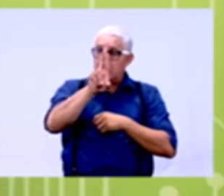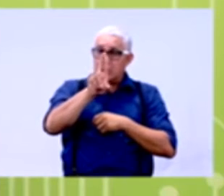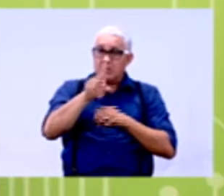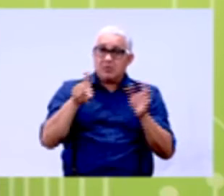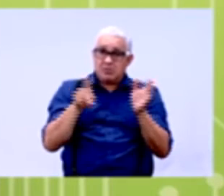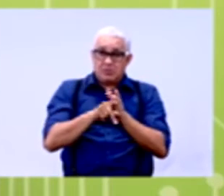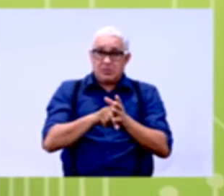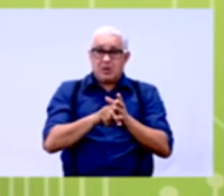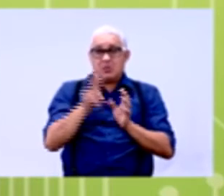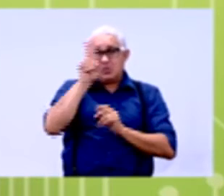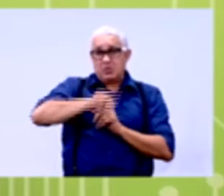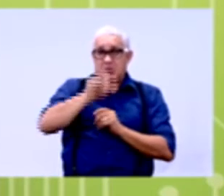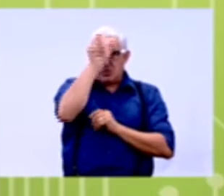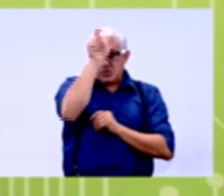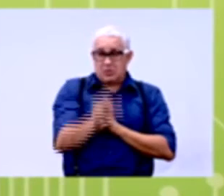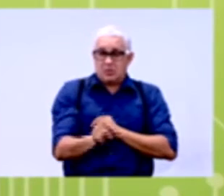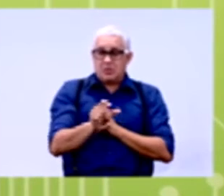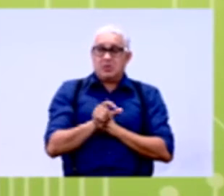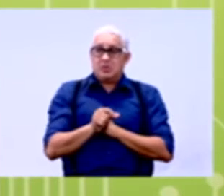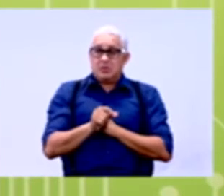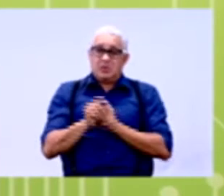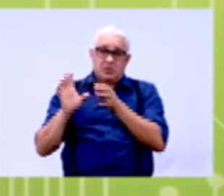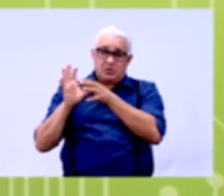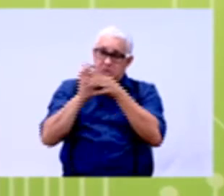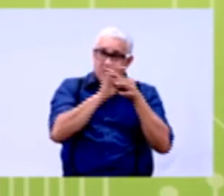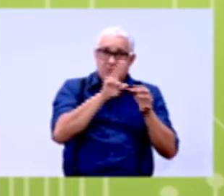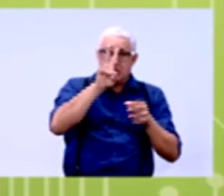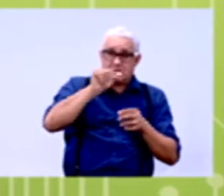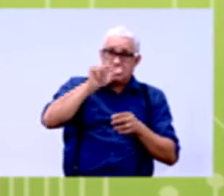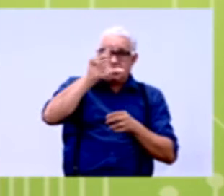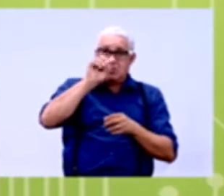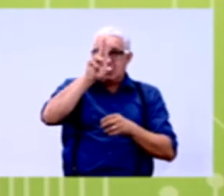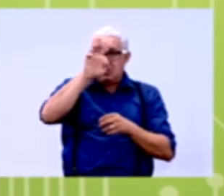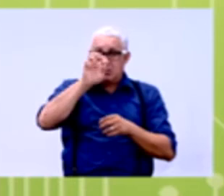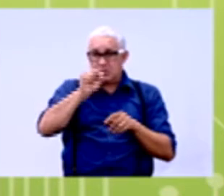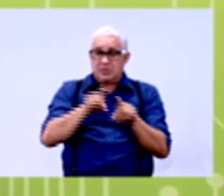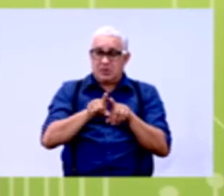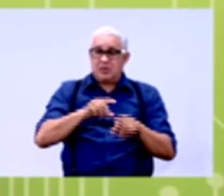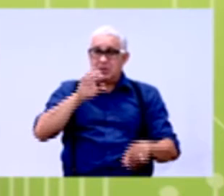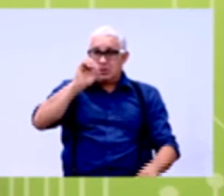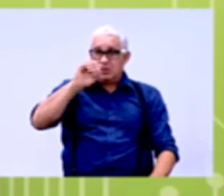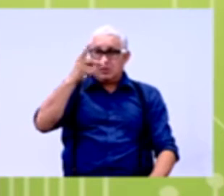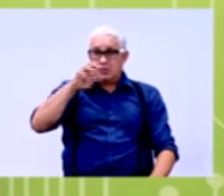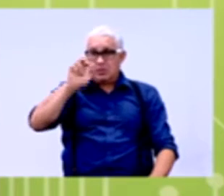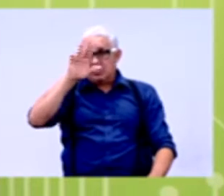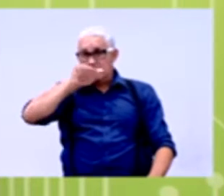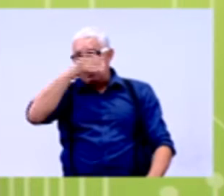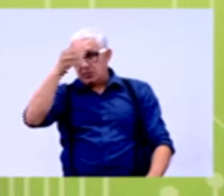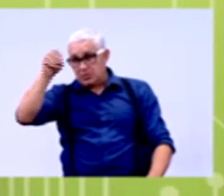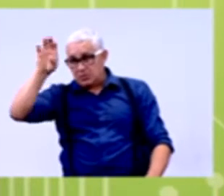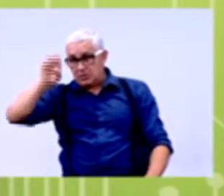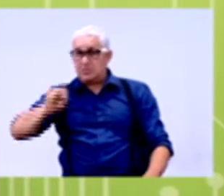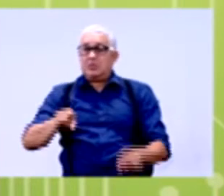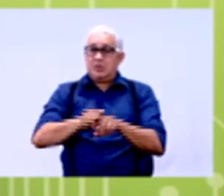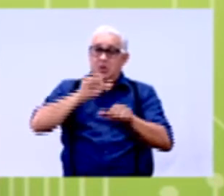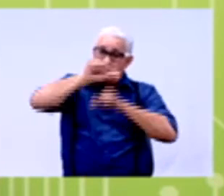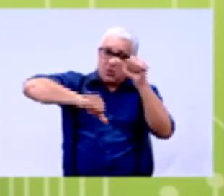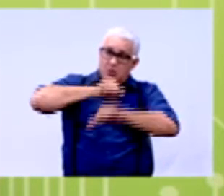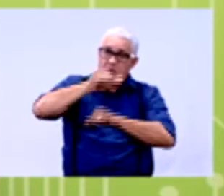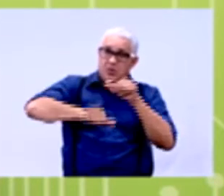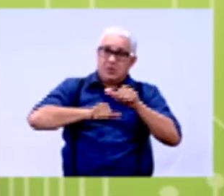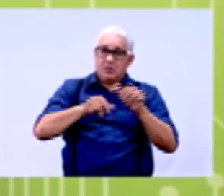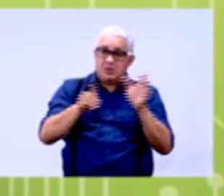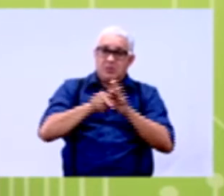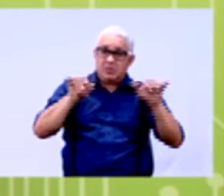específico para o usuário, um valor ou um conjunto de valores. Então, nós temos operações que mudam o estado da informação